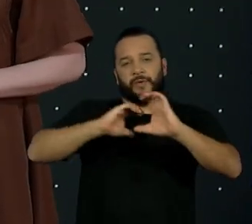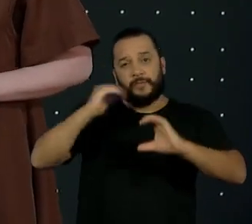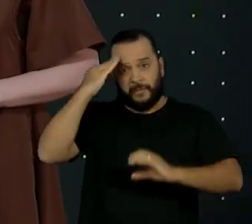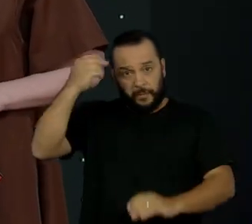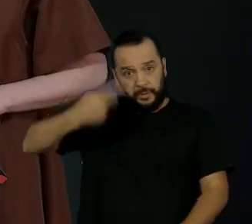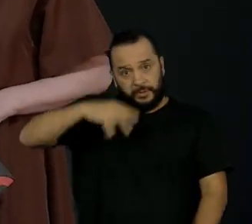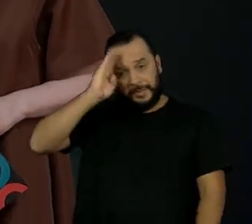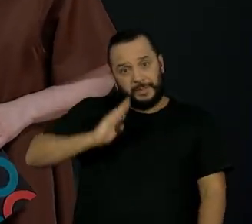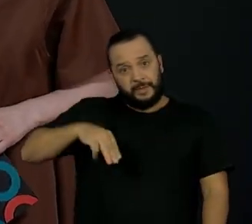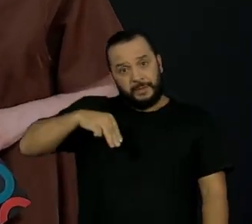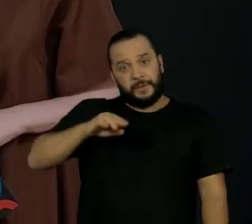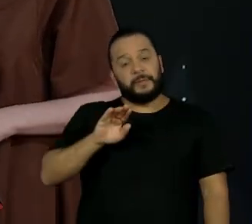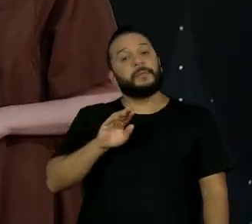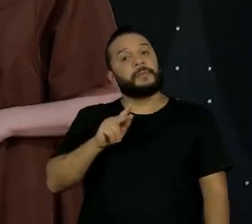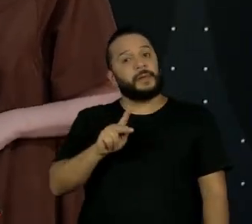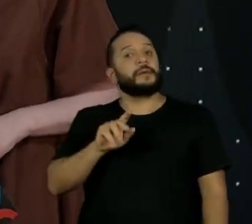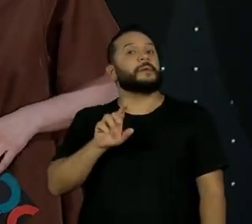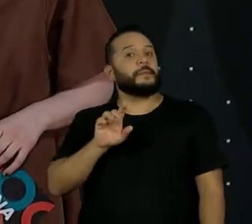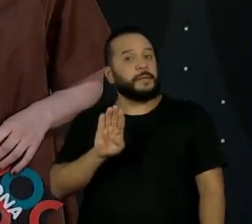popular brasileira